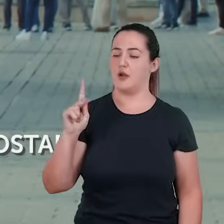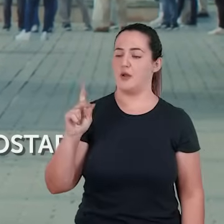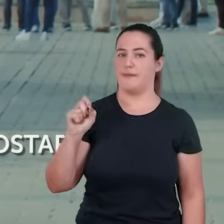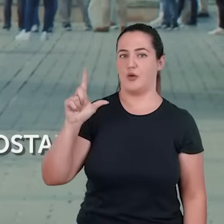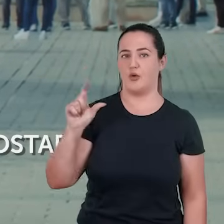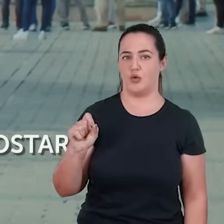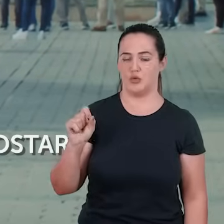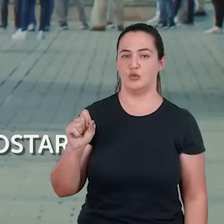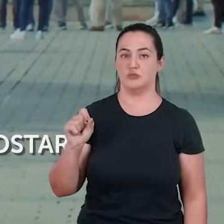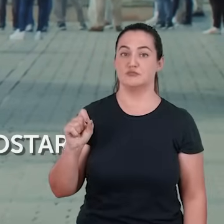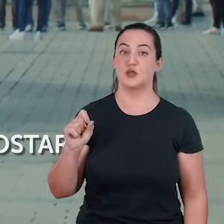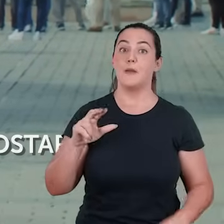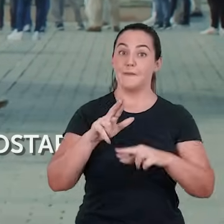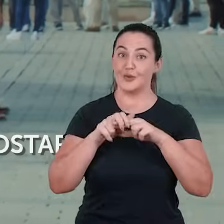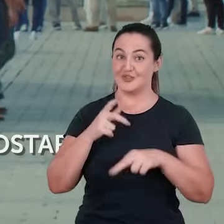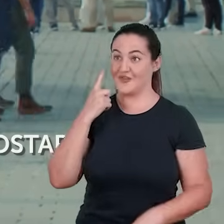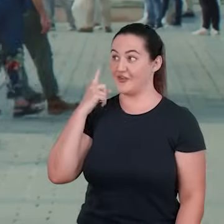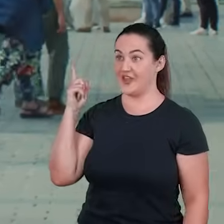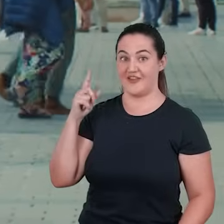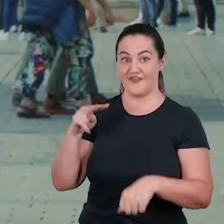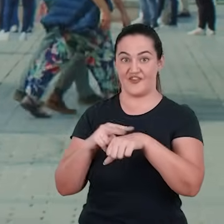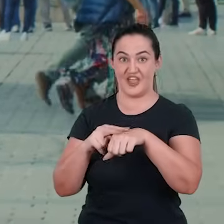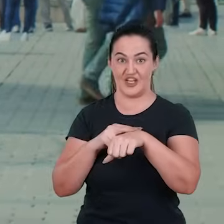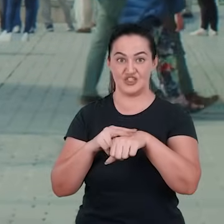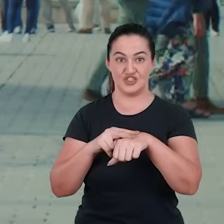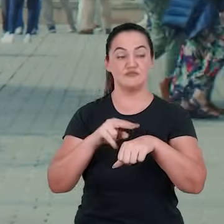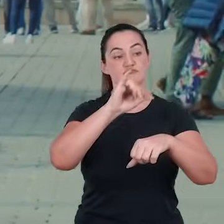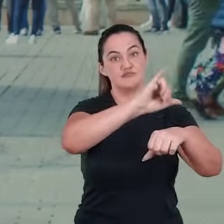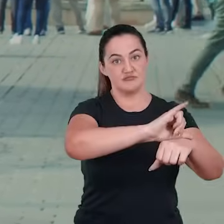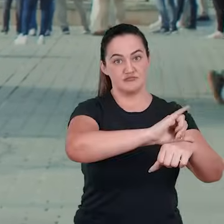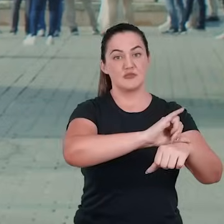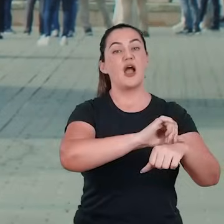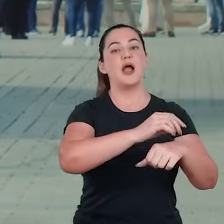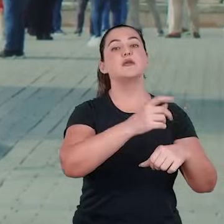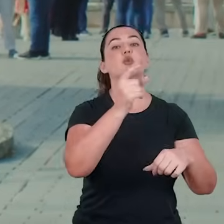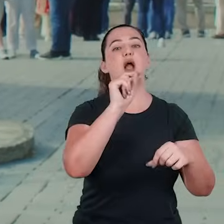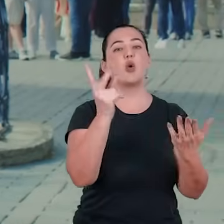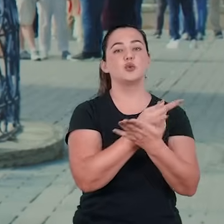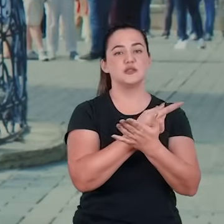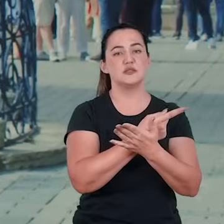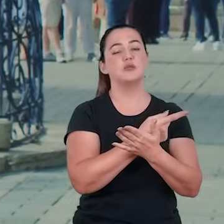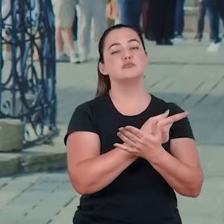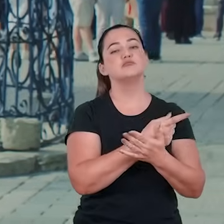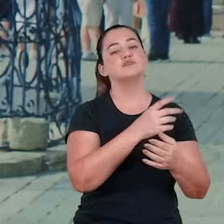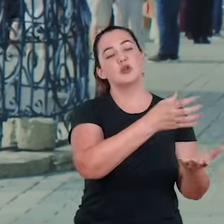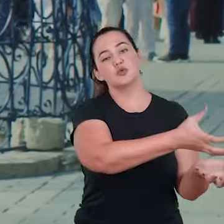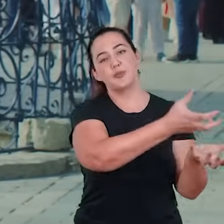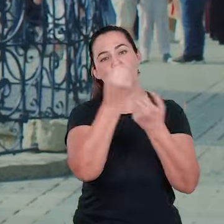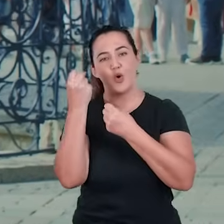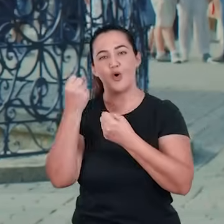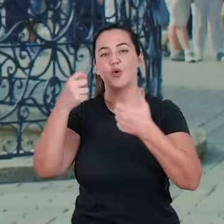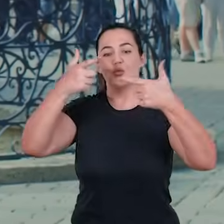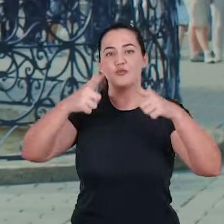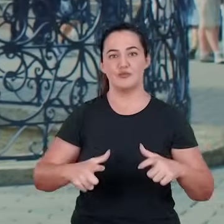esta cobra ou serpente de bronze com 3 cabeças ficava ali. E eles trouxeram para cá esse monumento. Mas você deve estar perguntando